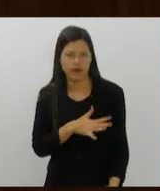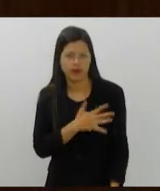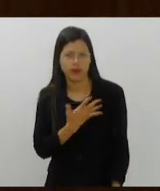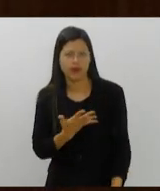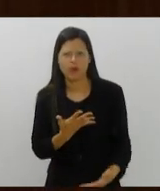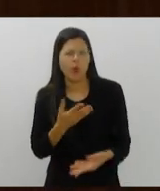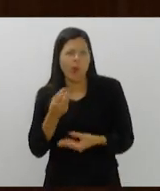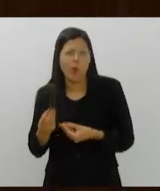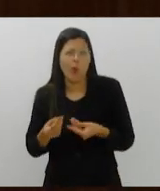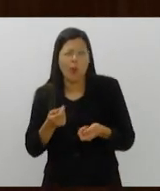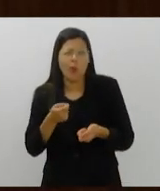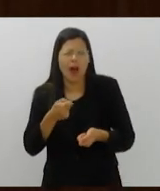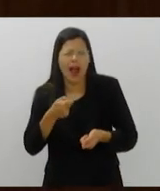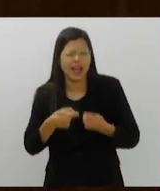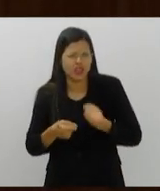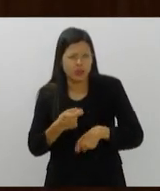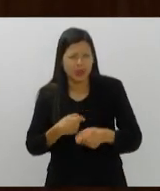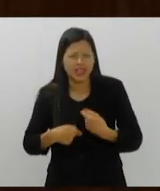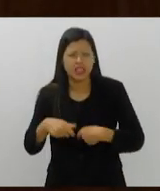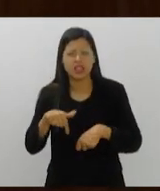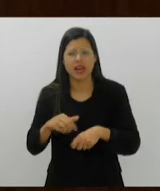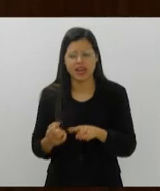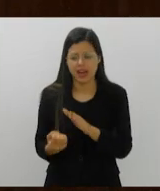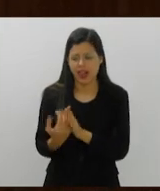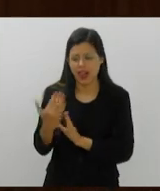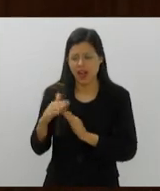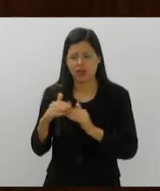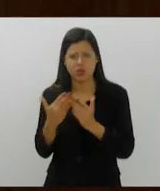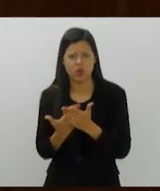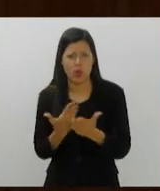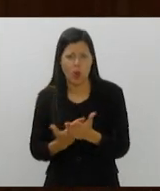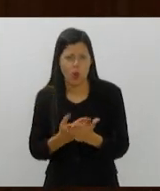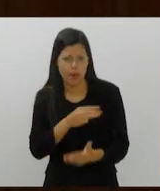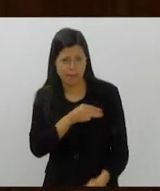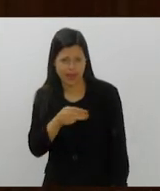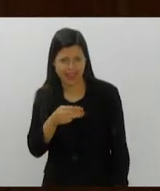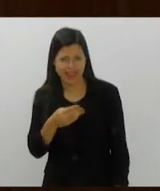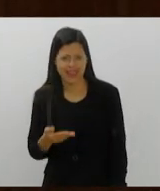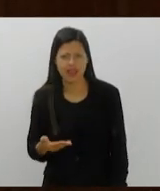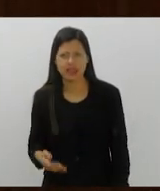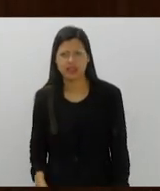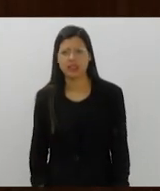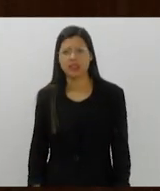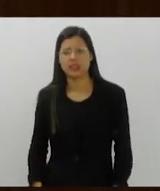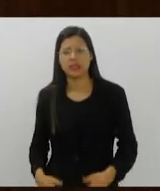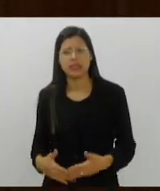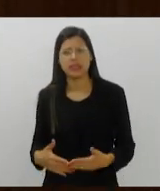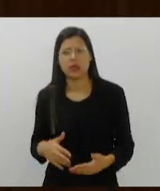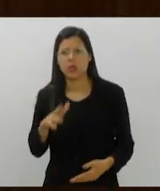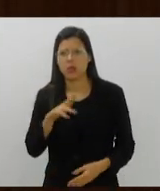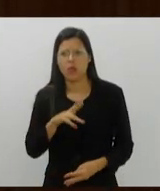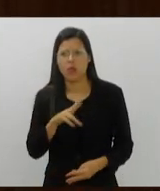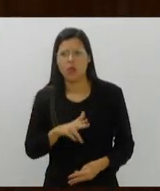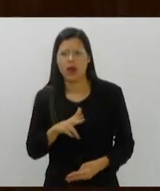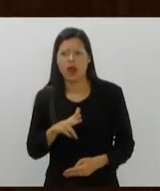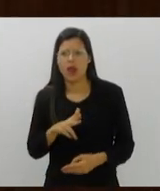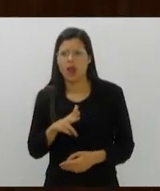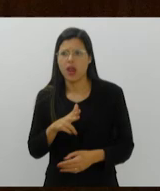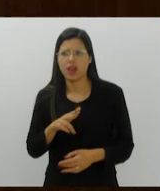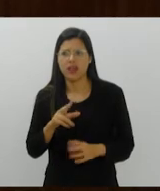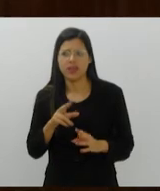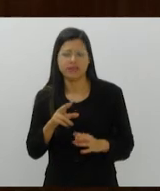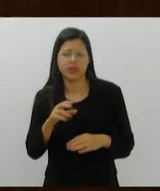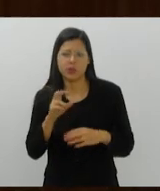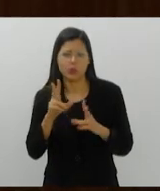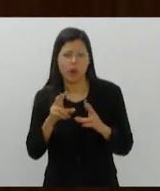colégios militares? Então, a proposta polêmica, não se trata de indicação